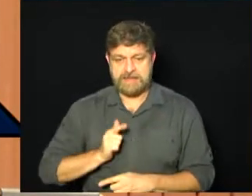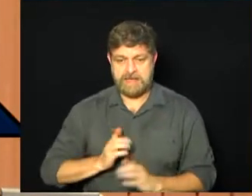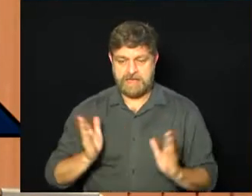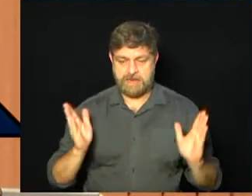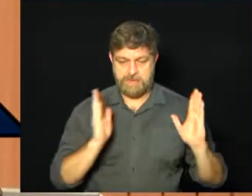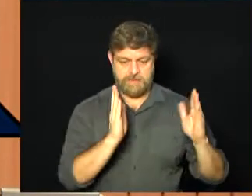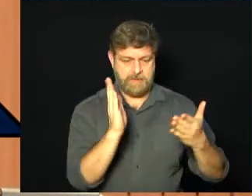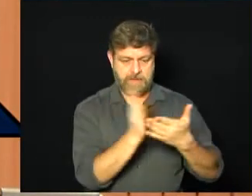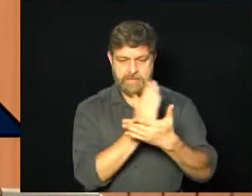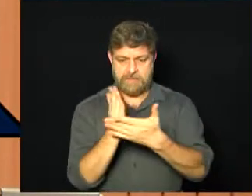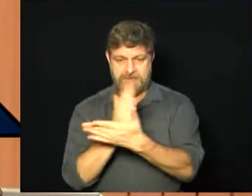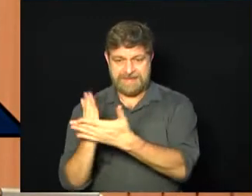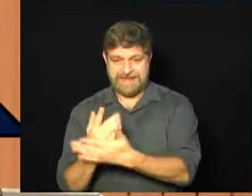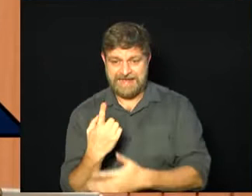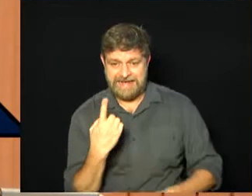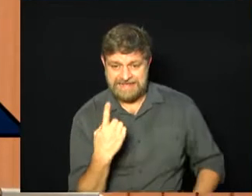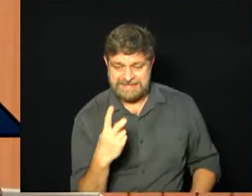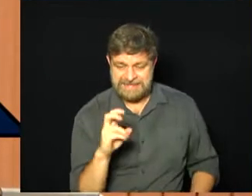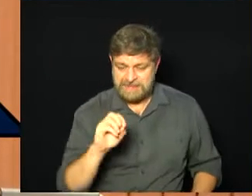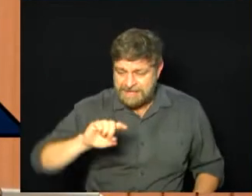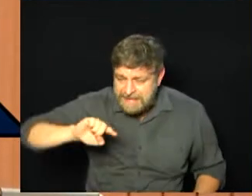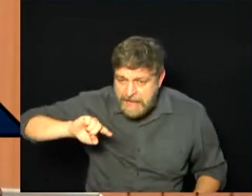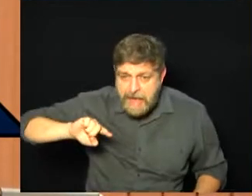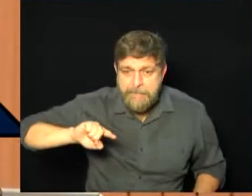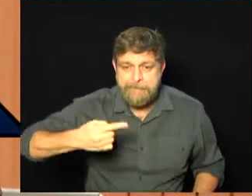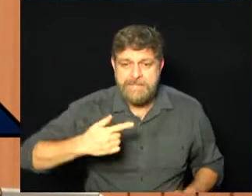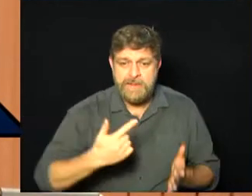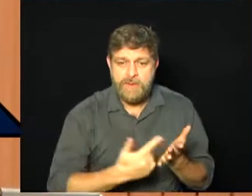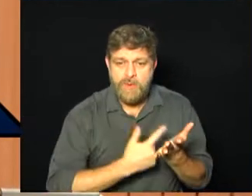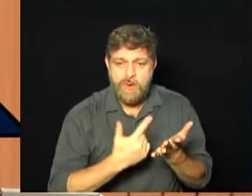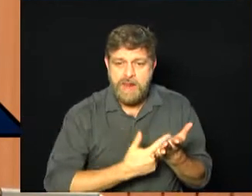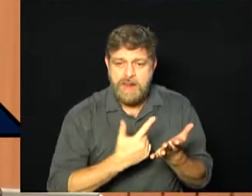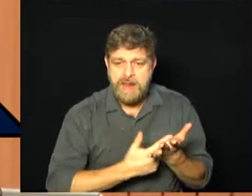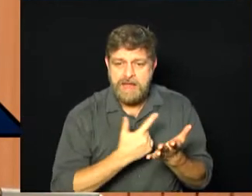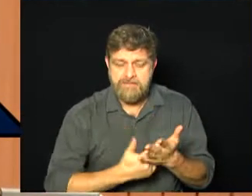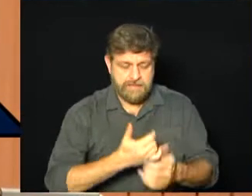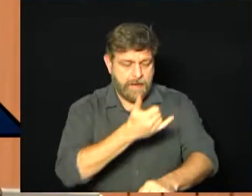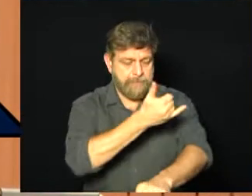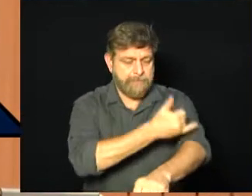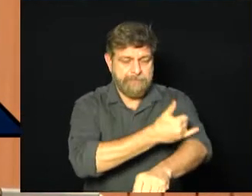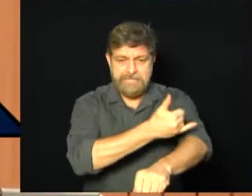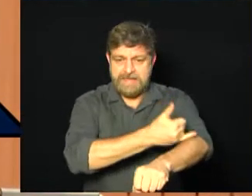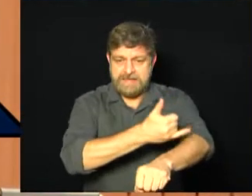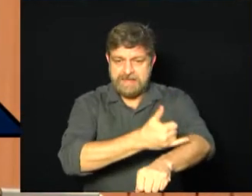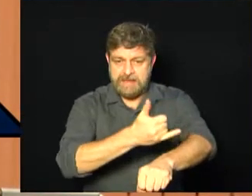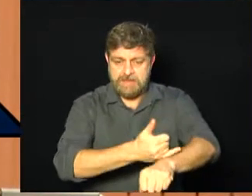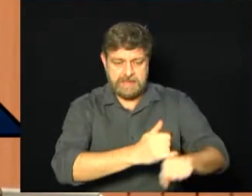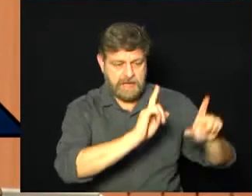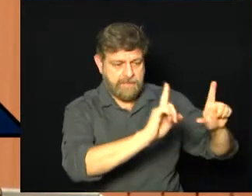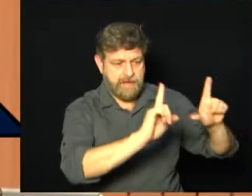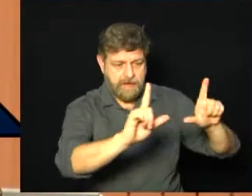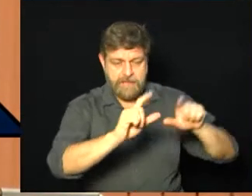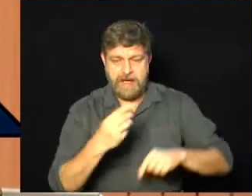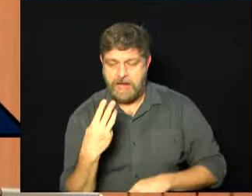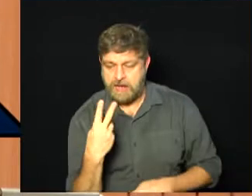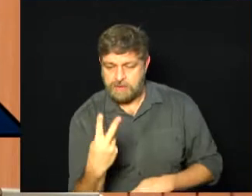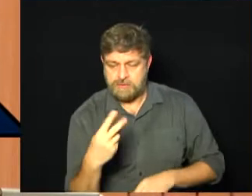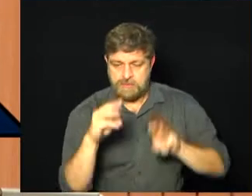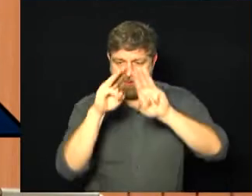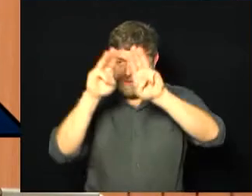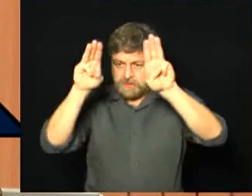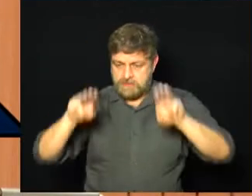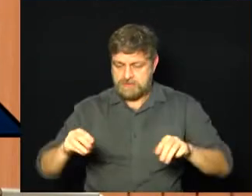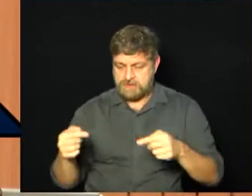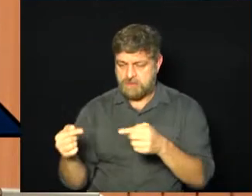biblioteca de 150 mil volumes, uma pinacoteca e 2 museus, dedicados ao maestro